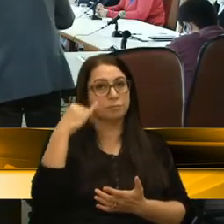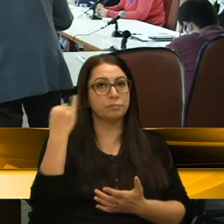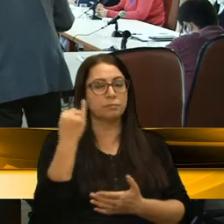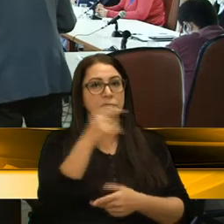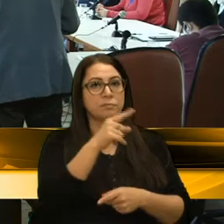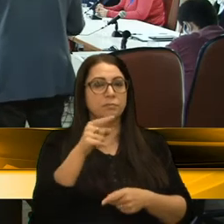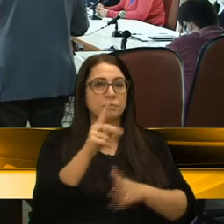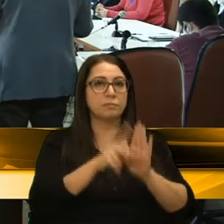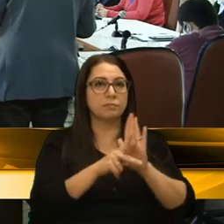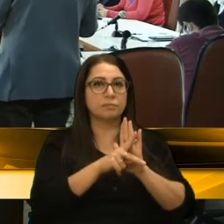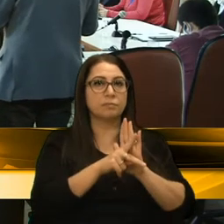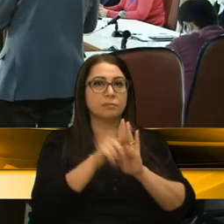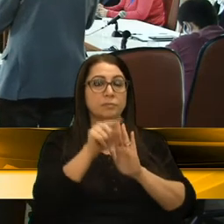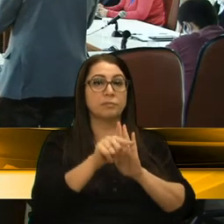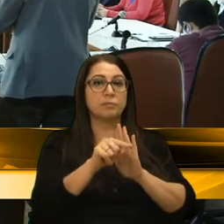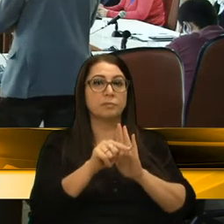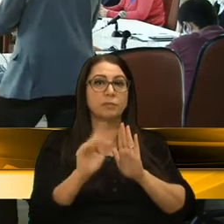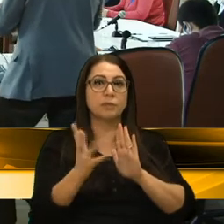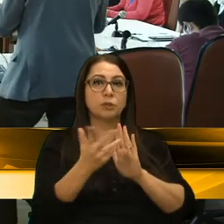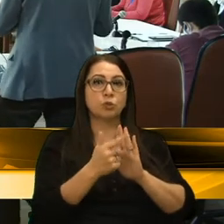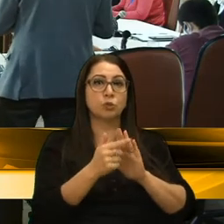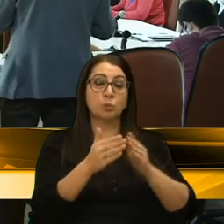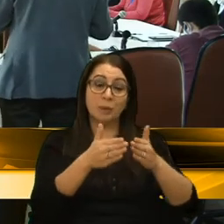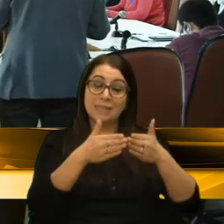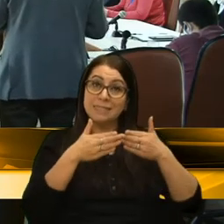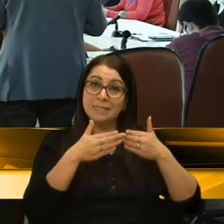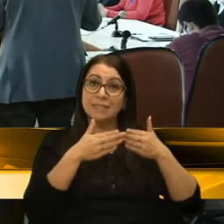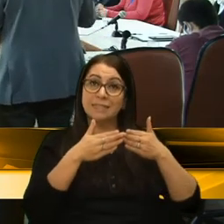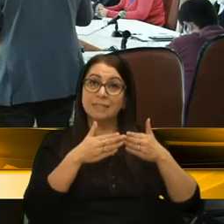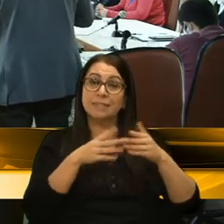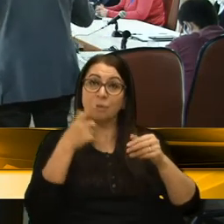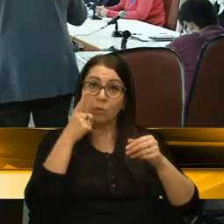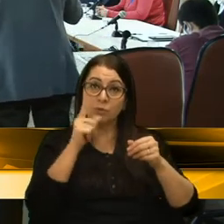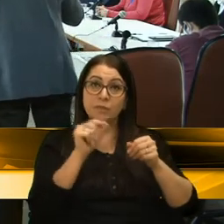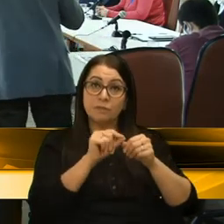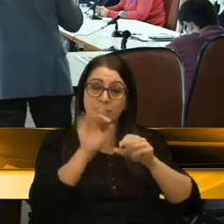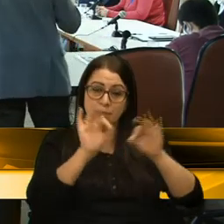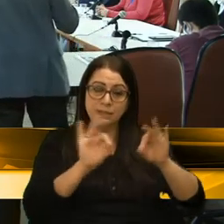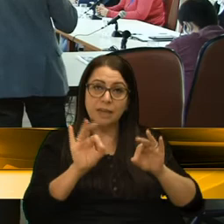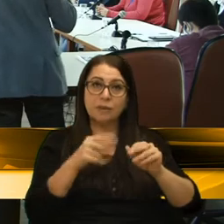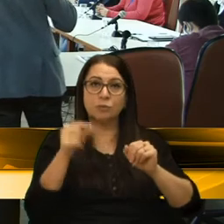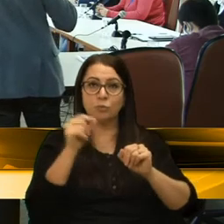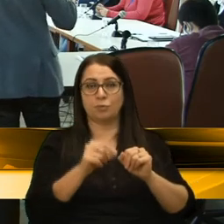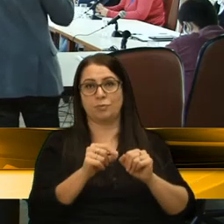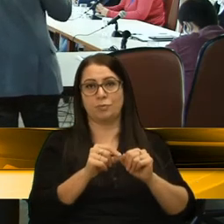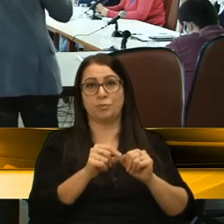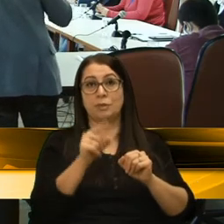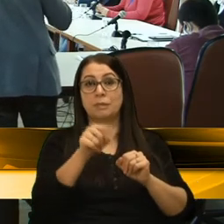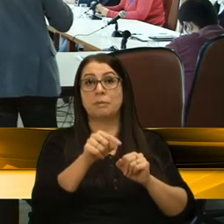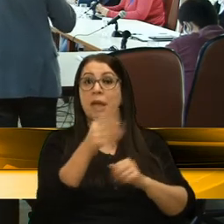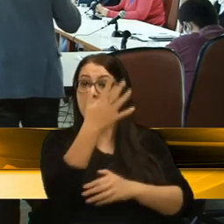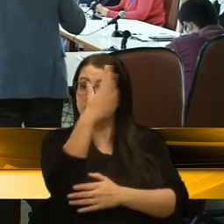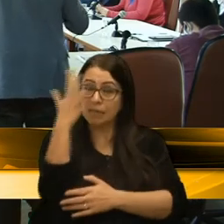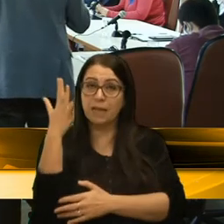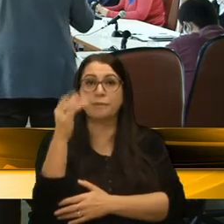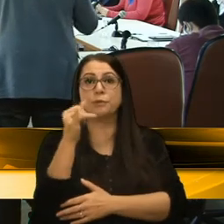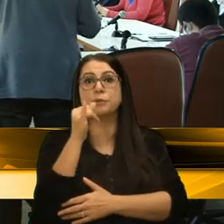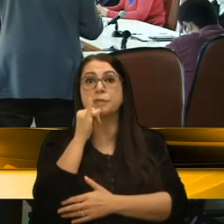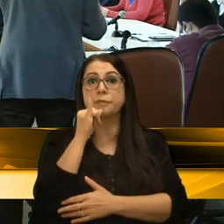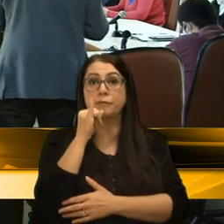desse projeto, ele estará todo ele licenciado para supressão com a devida compensação. Então, aquelas árvores que